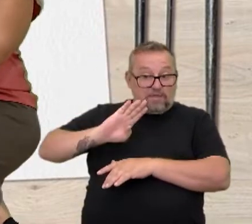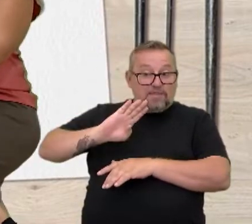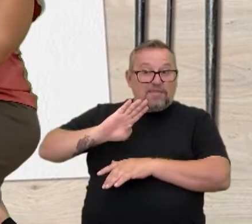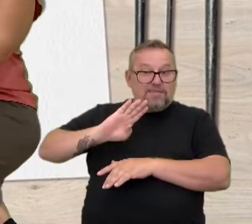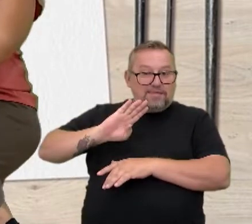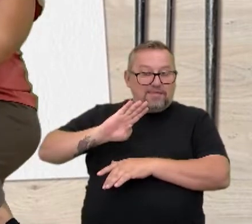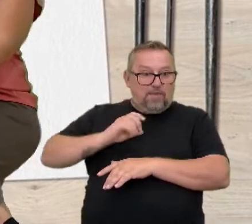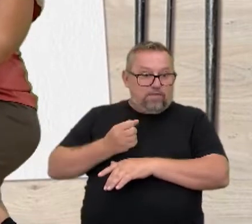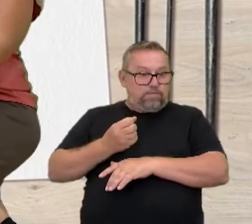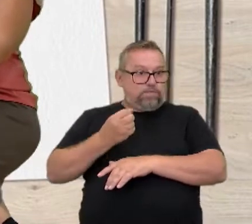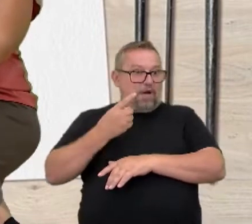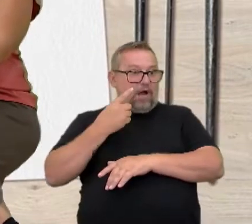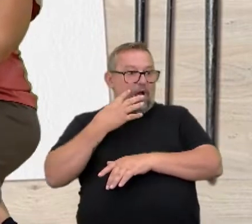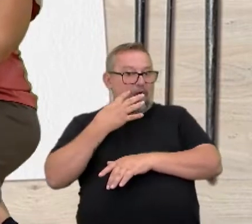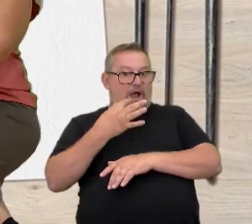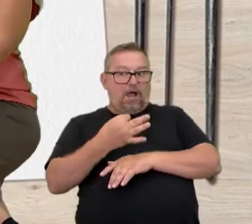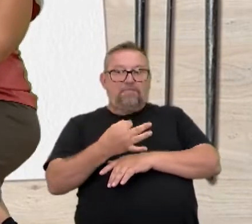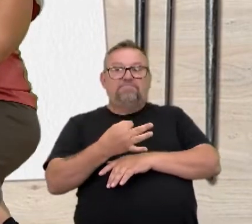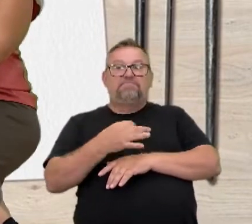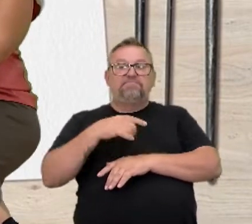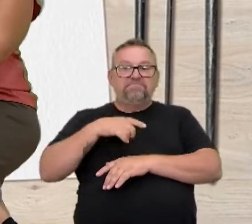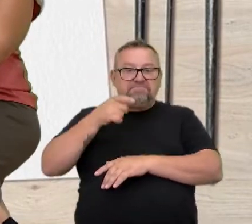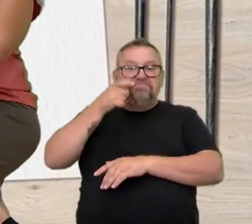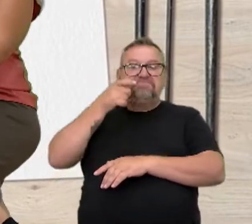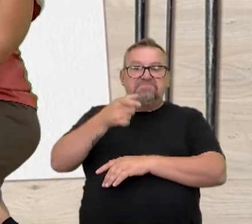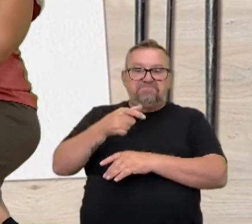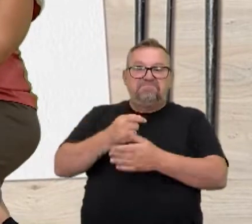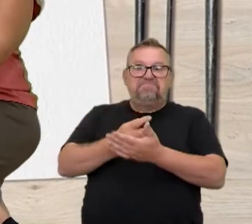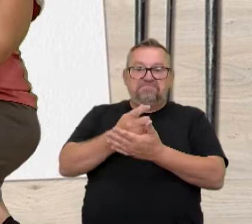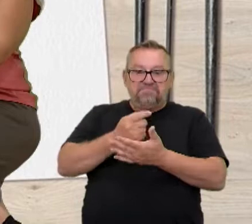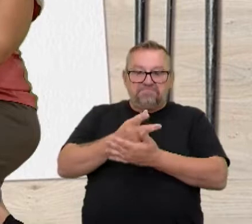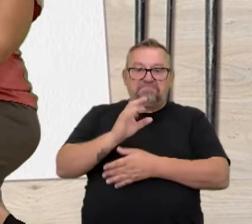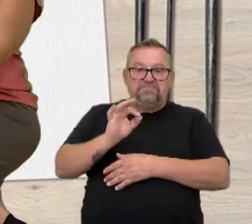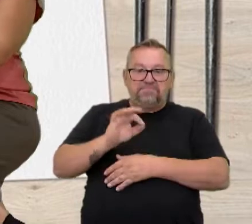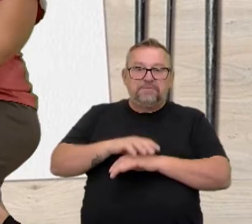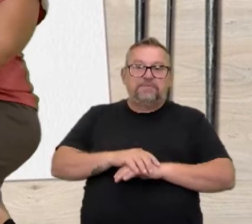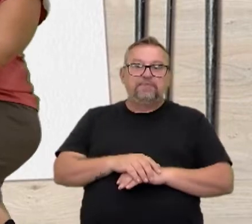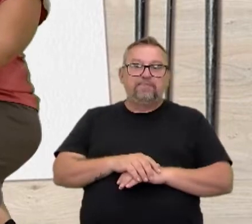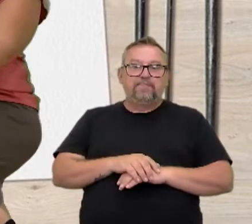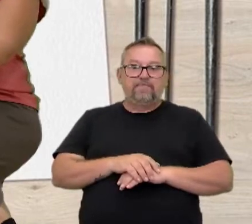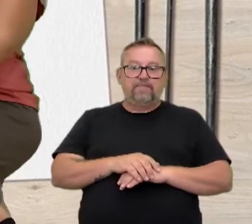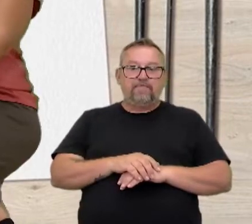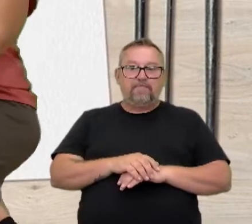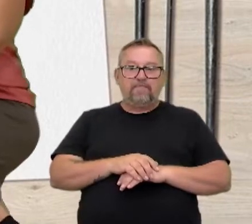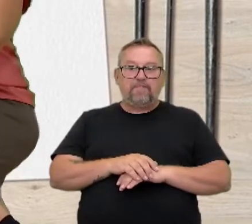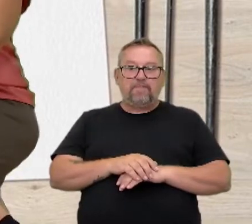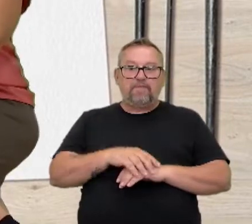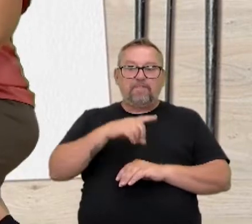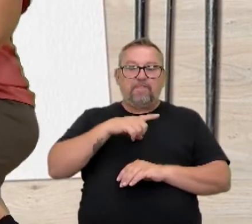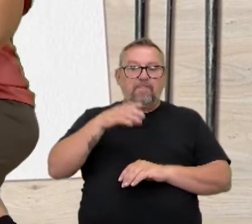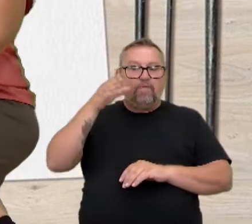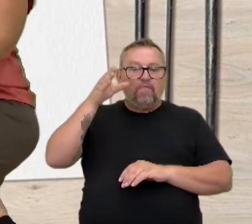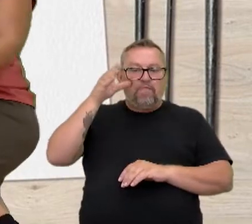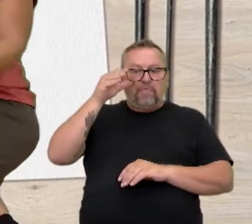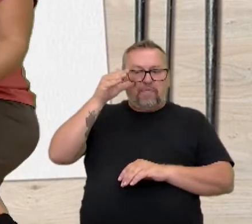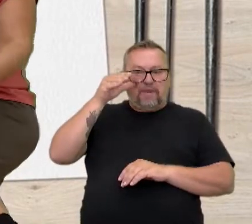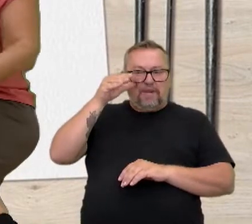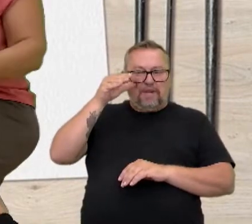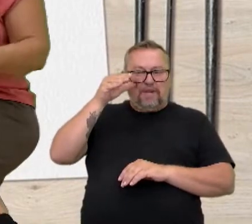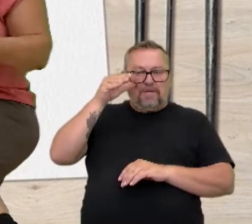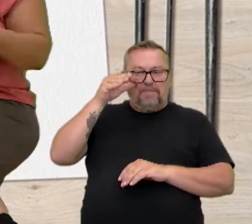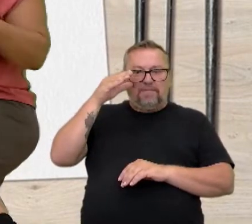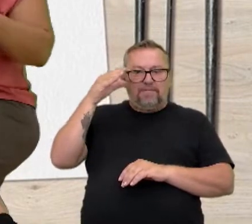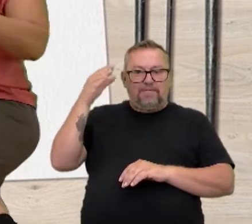né, que chama a atenção, que já busca ali um interesse, um engajamento com o público, não é verdade, Prof. É Fernanda? verdade. Agora eu fiquei pensando, fiquei muito curiosa. Como eu sou de